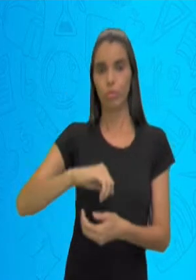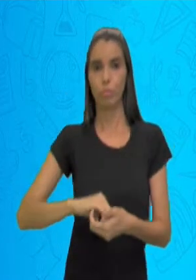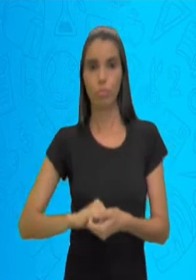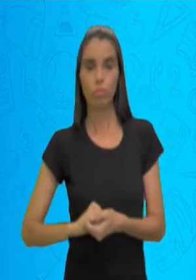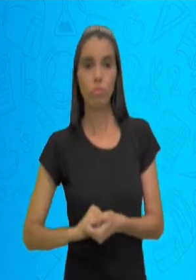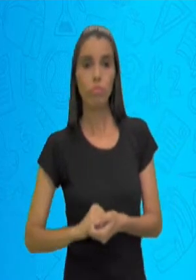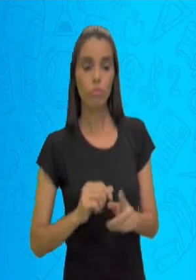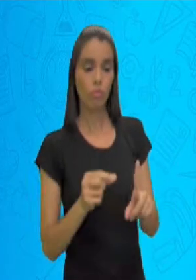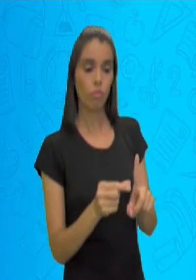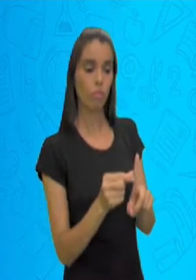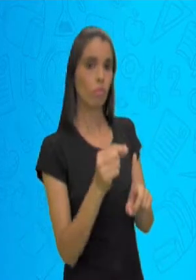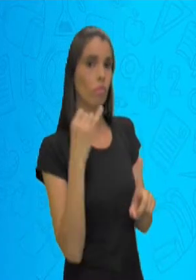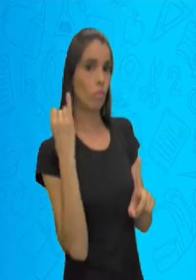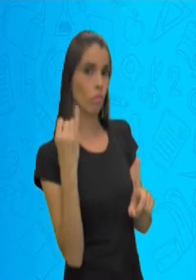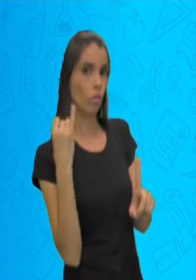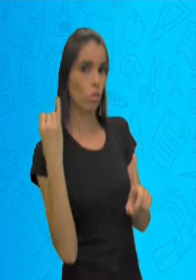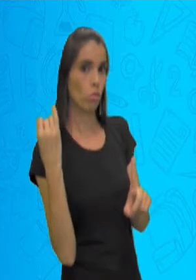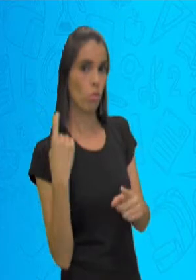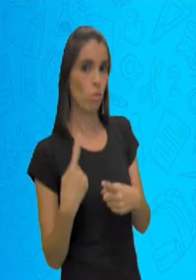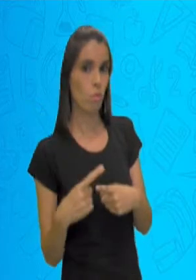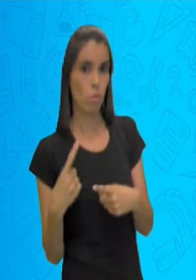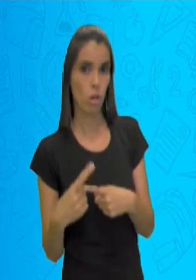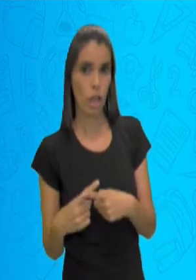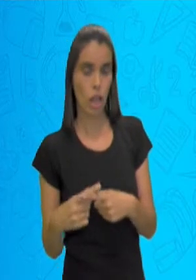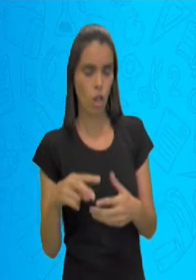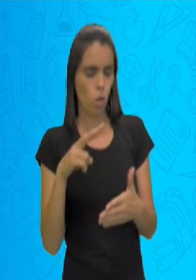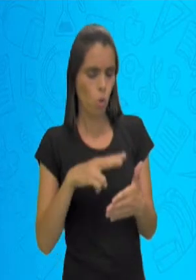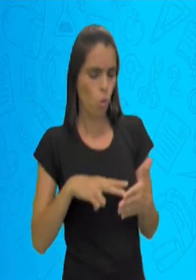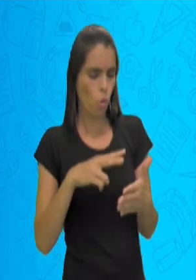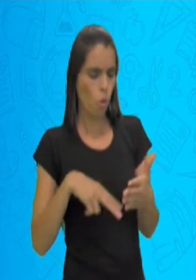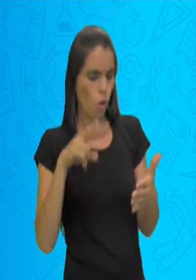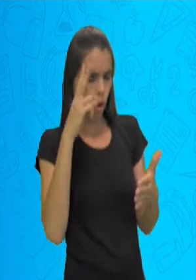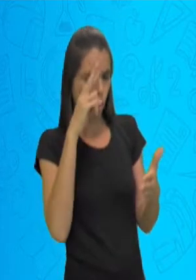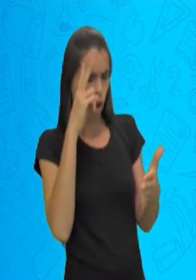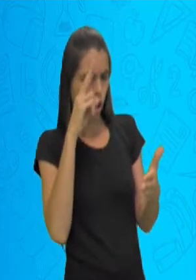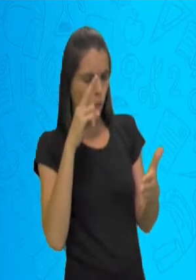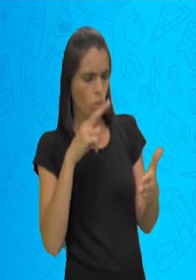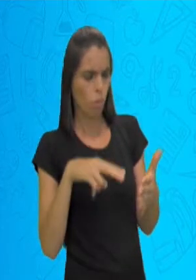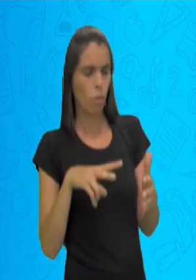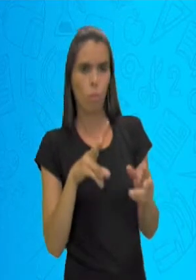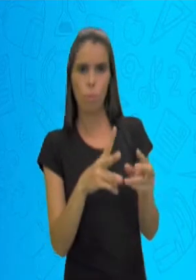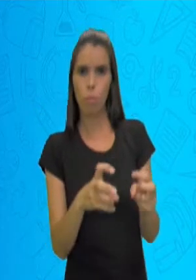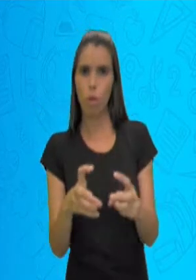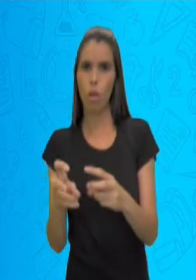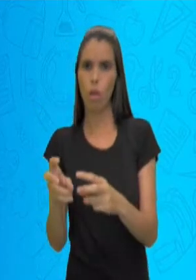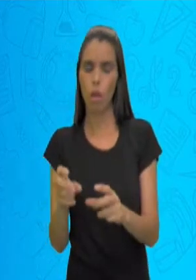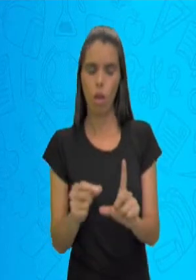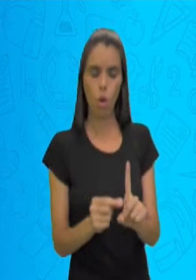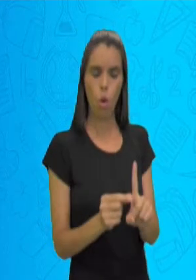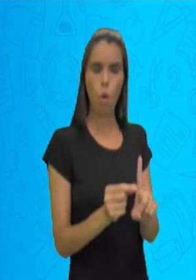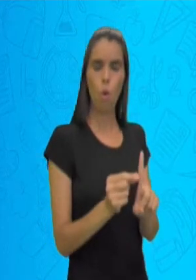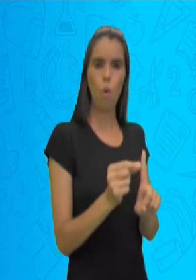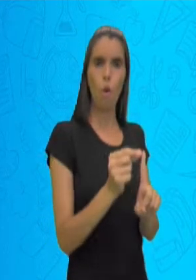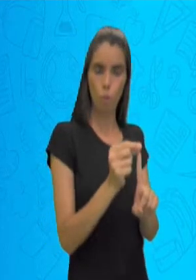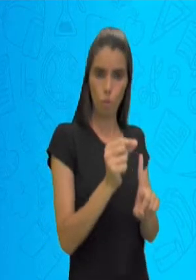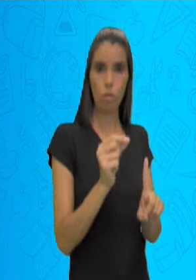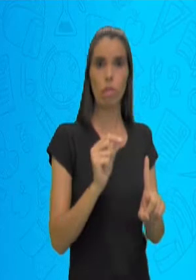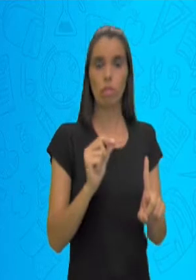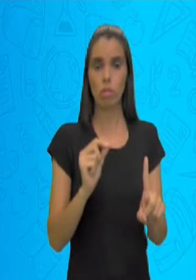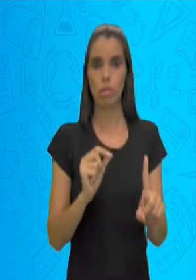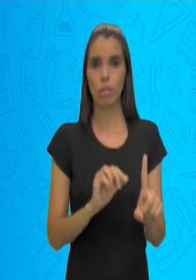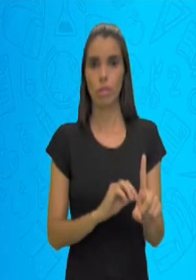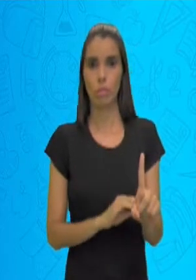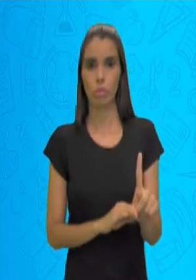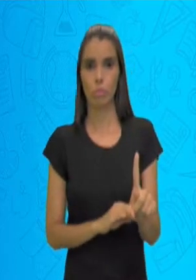geralmente a gente lê esse número com a quantidade de unidades. Vou dar um exemplo para vocês só entenderem bastante. Quando a gente